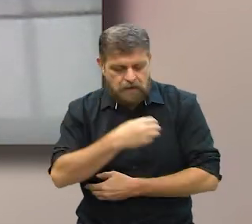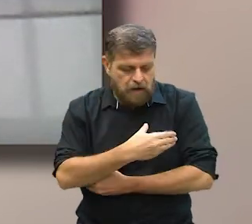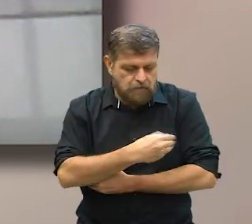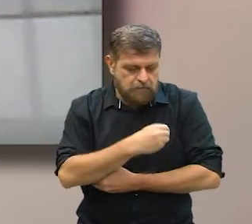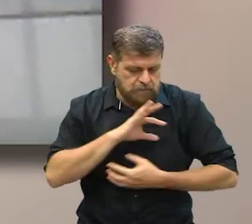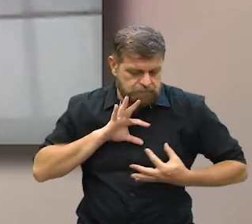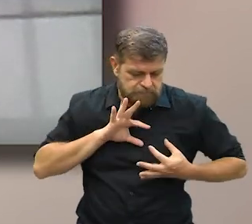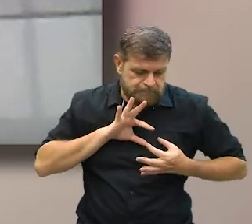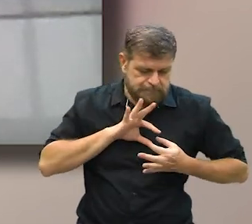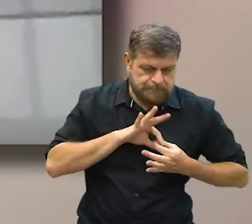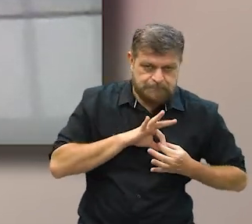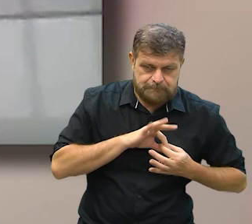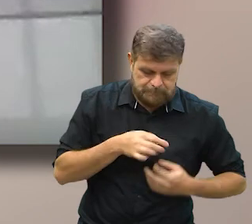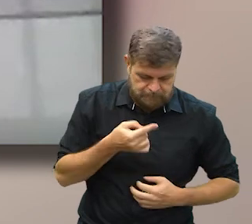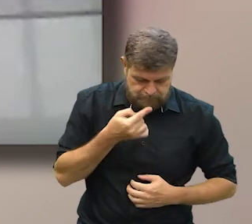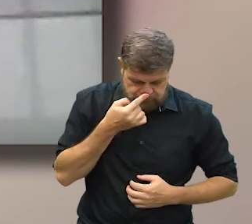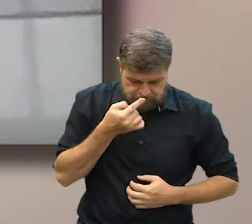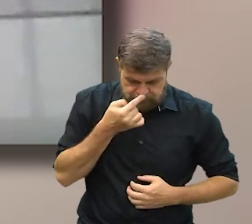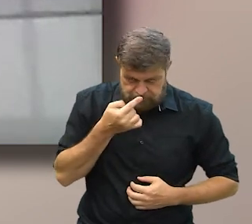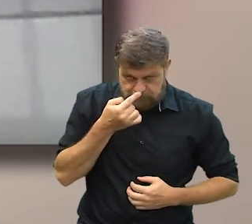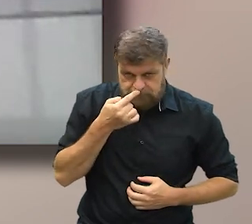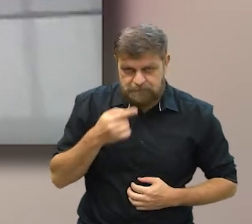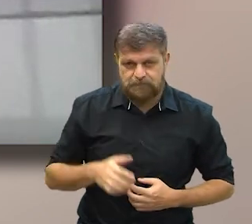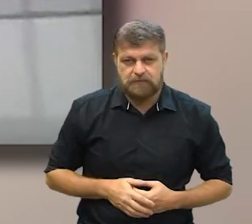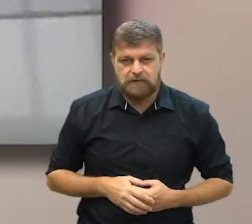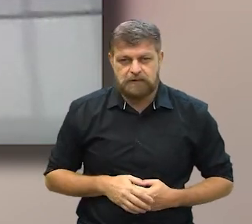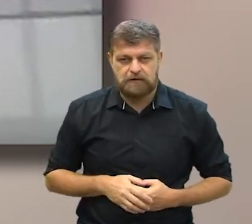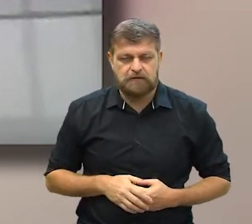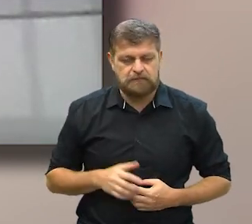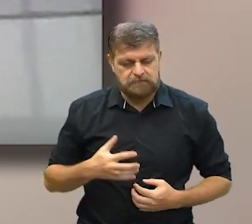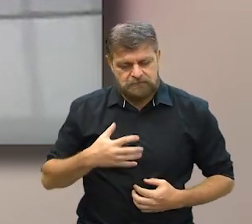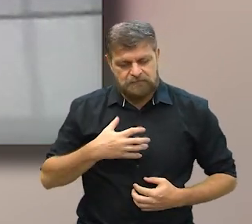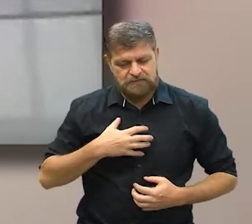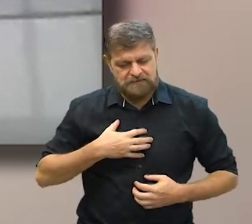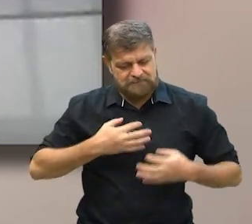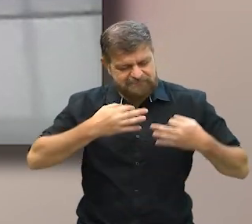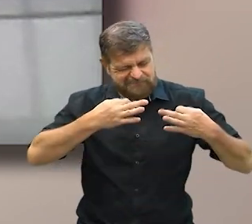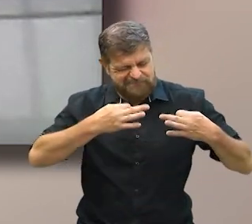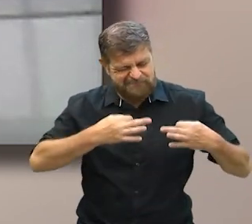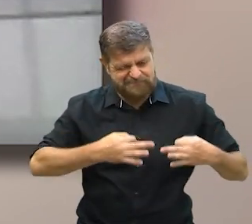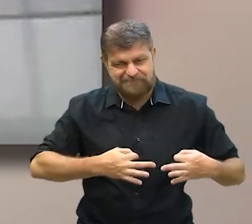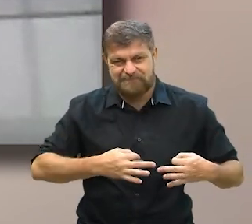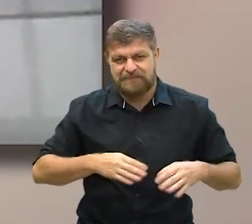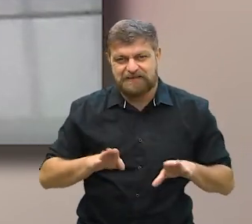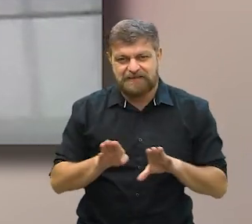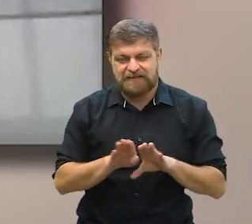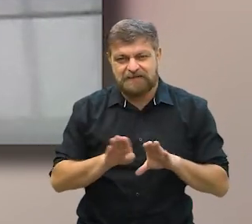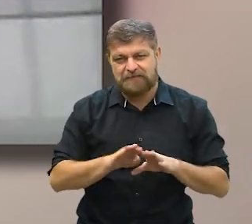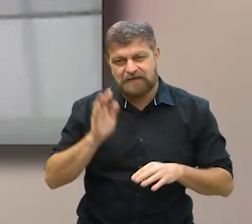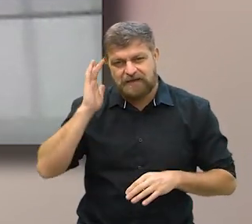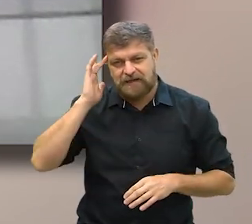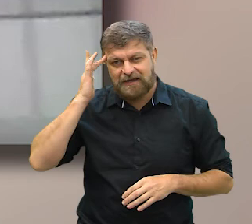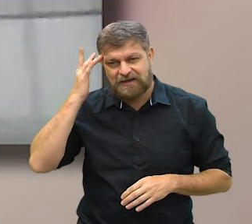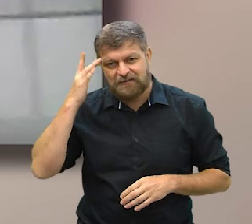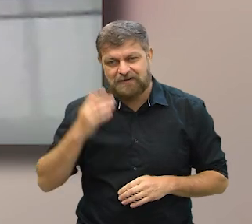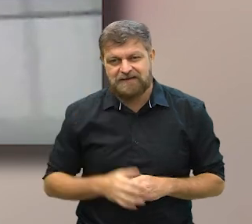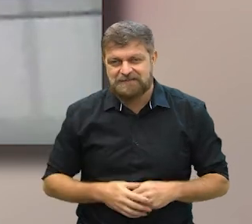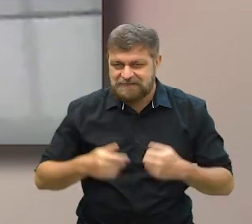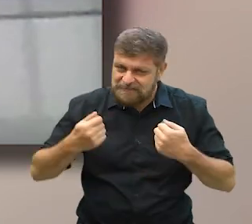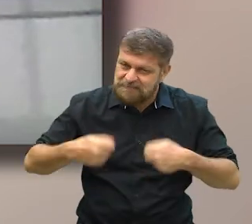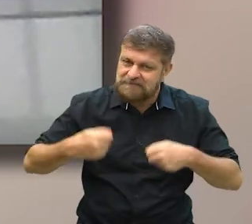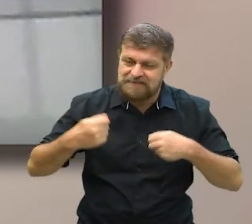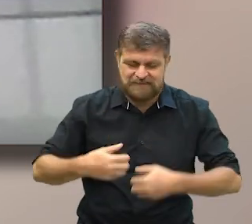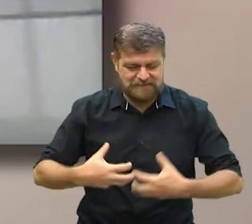emocional cresce durante a alimentação de uma forma muito saudável. Então, eu acho que